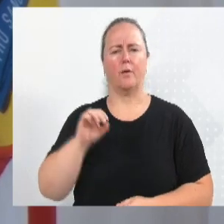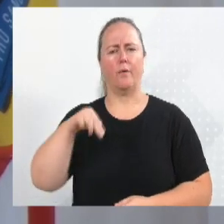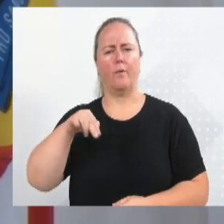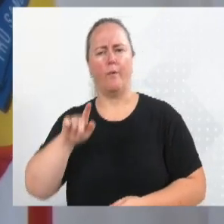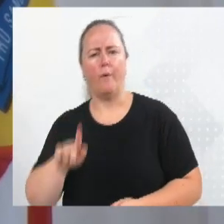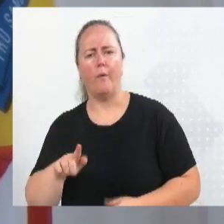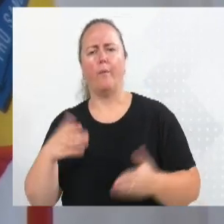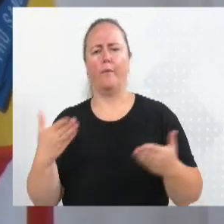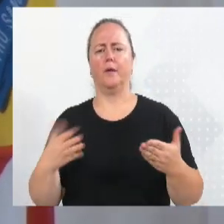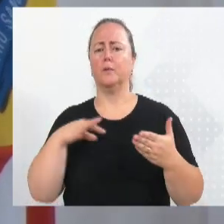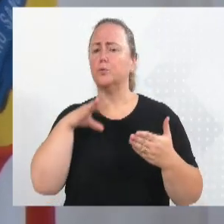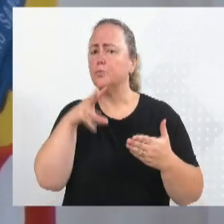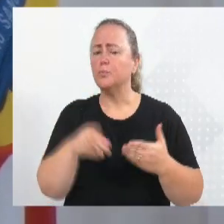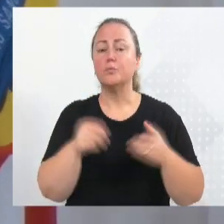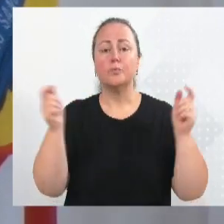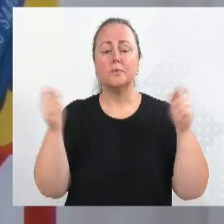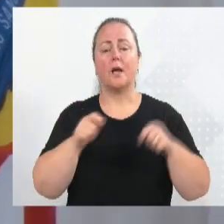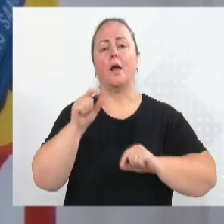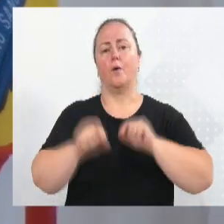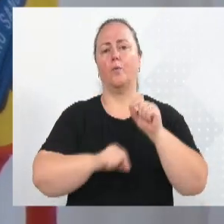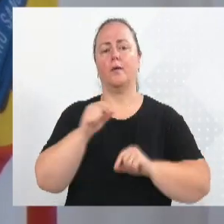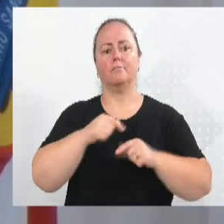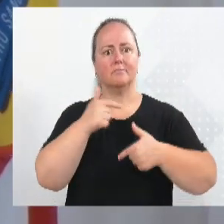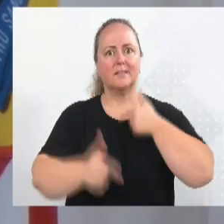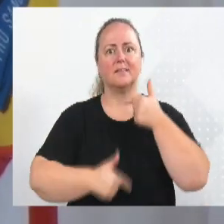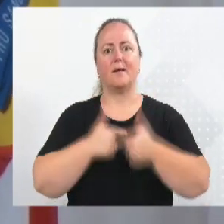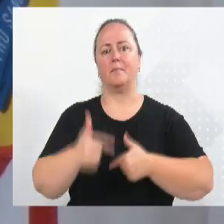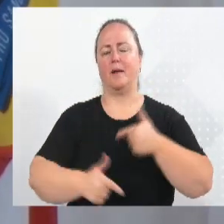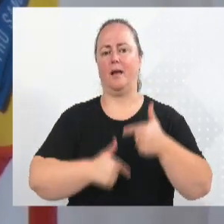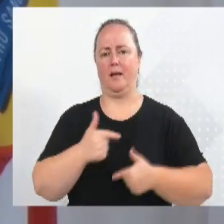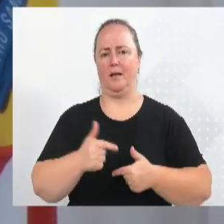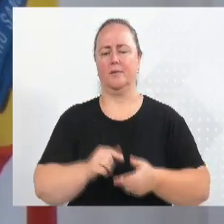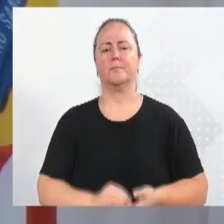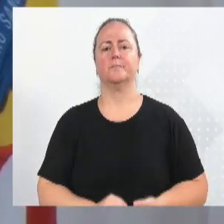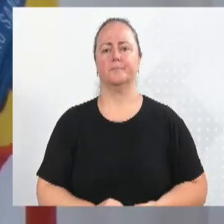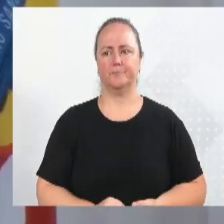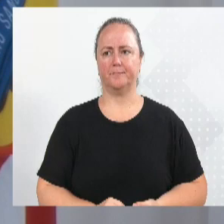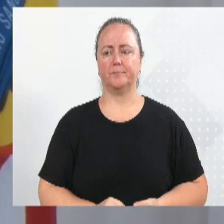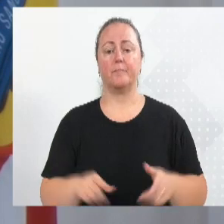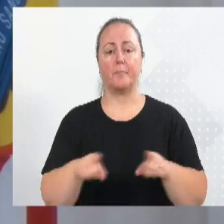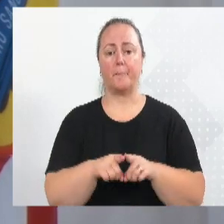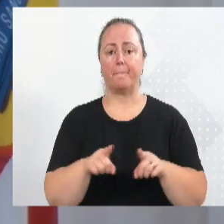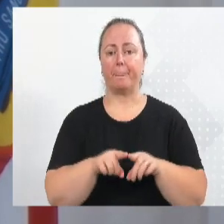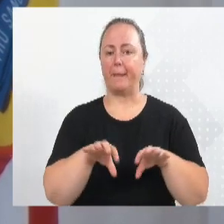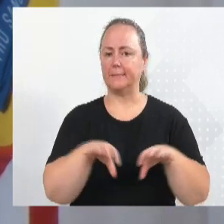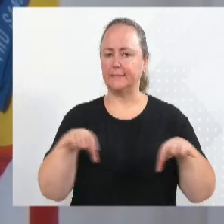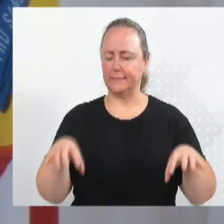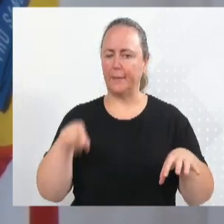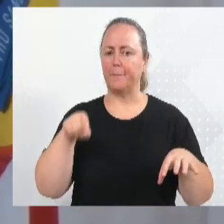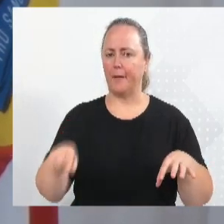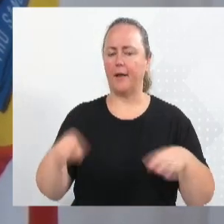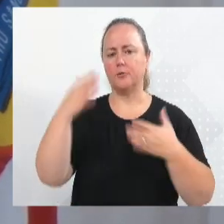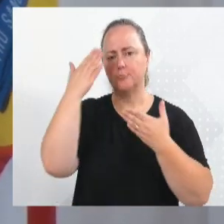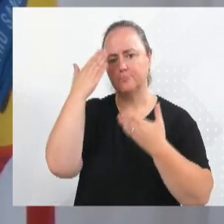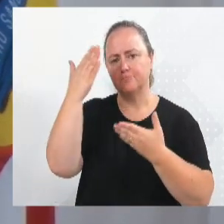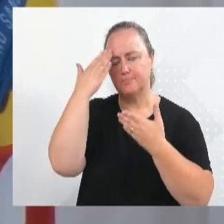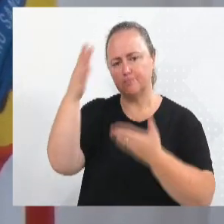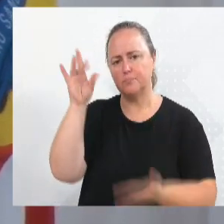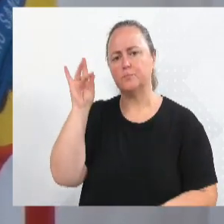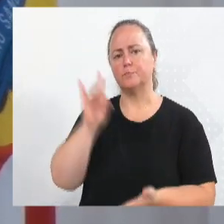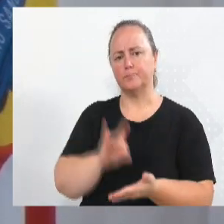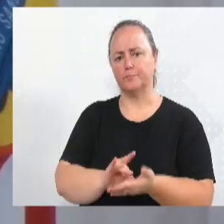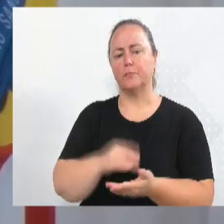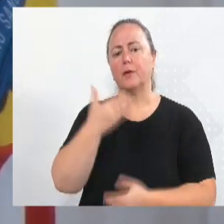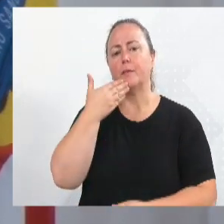onde pode estar fazendo um trabalho. E eu quero destacar aqui em separado e agradecer aqui de pronto